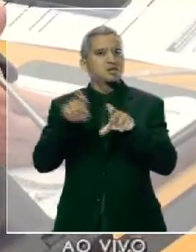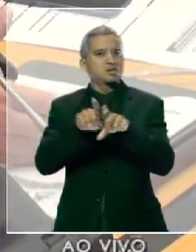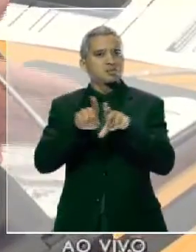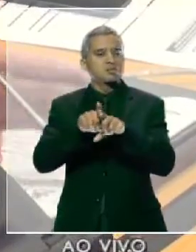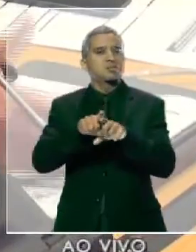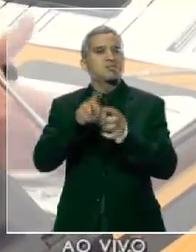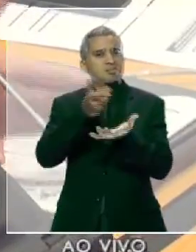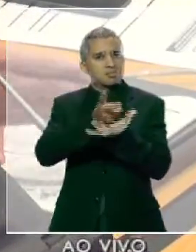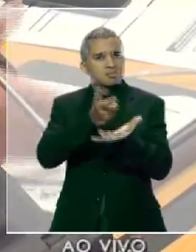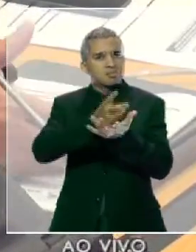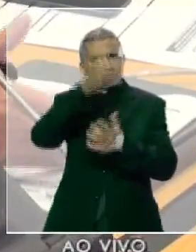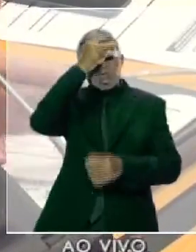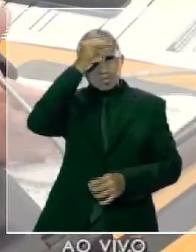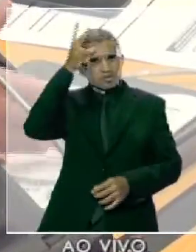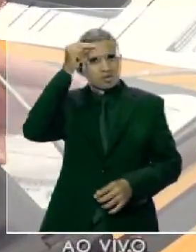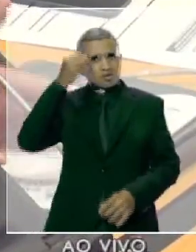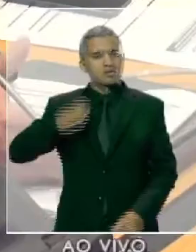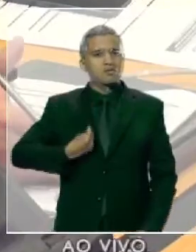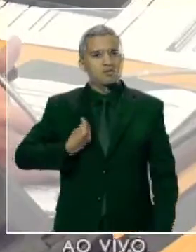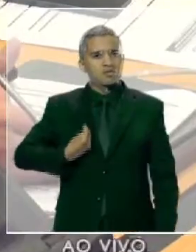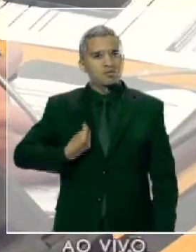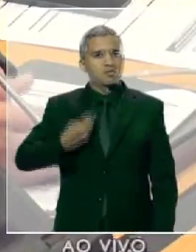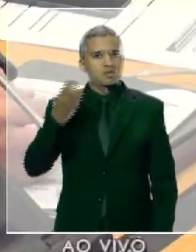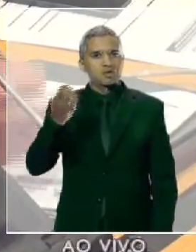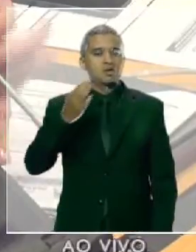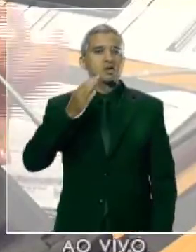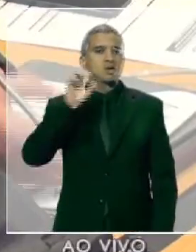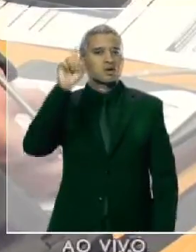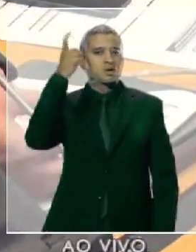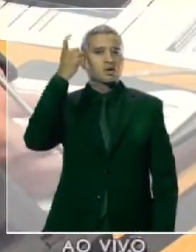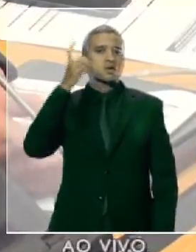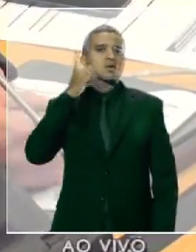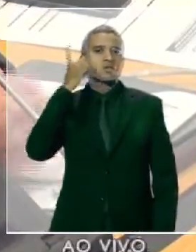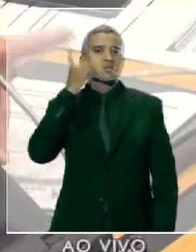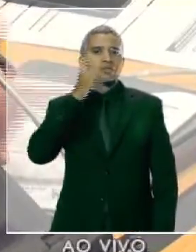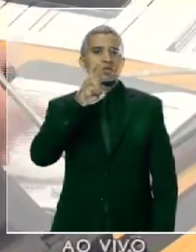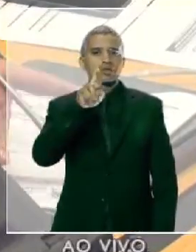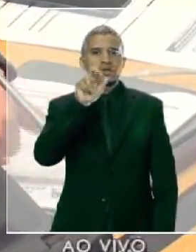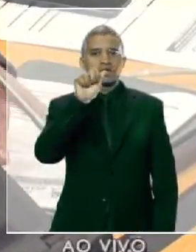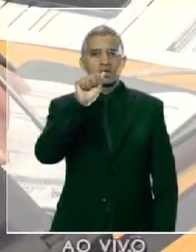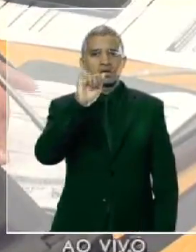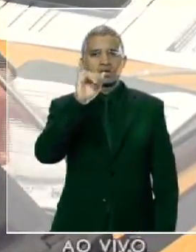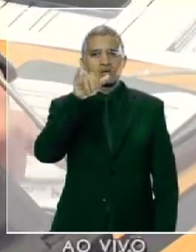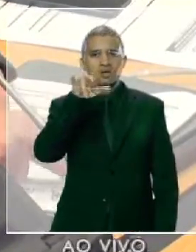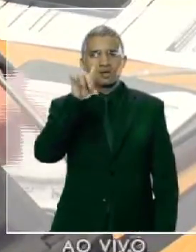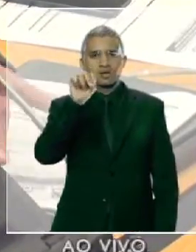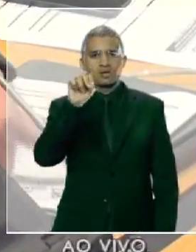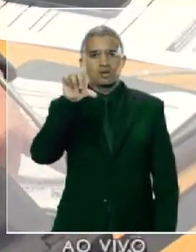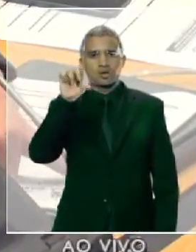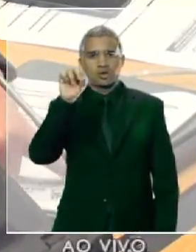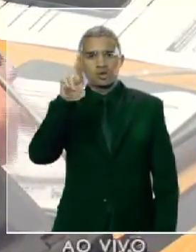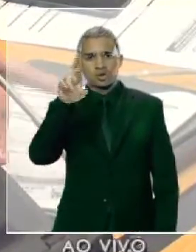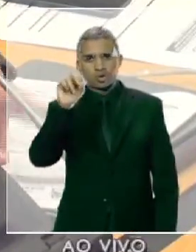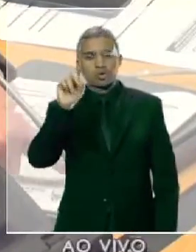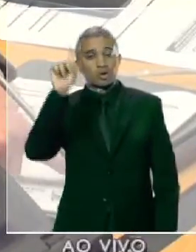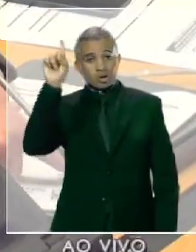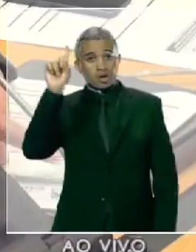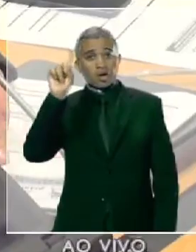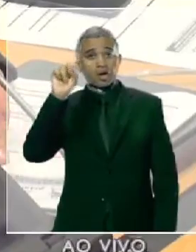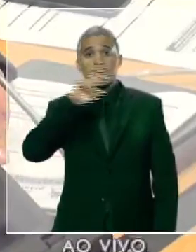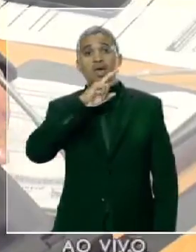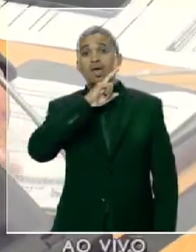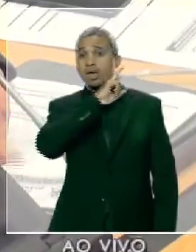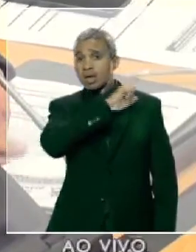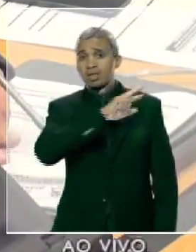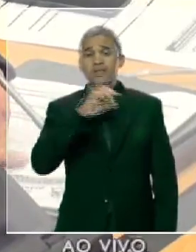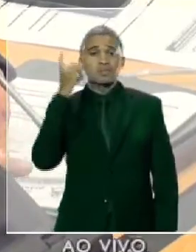prefeita, que estava presente lá, o ex-deputado Raimundo Louro, que queria falar, que é representante da região na época, que era deputado,